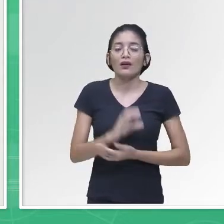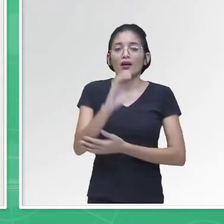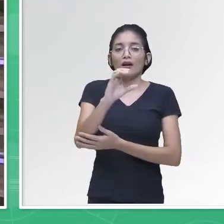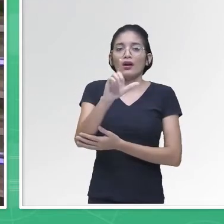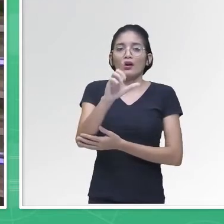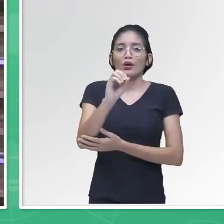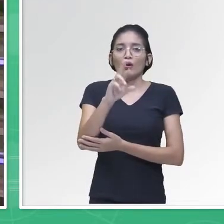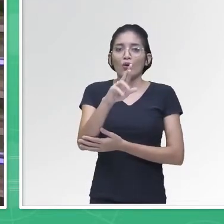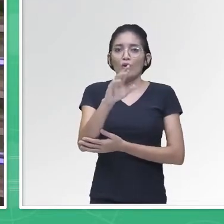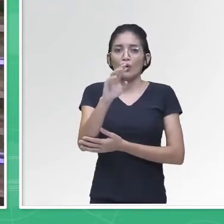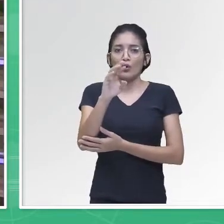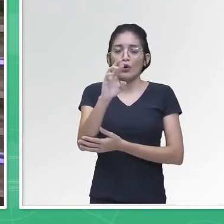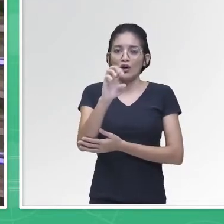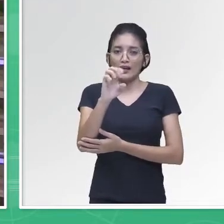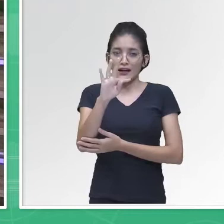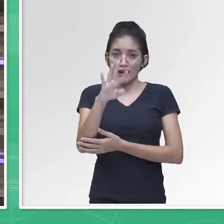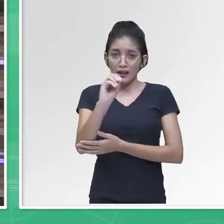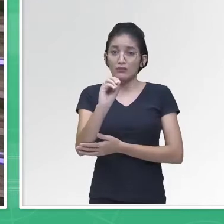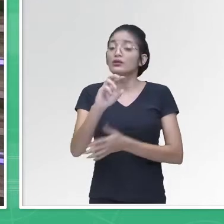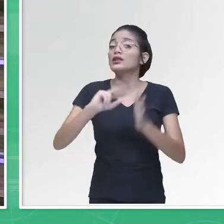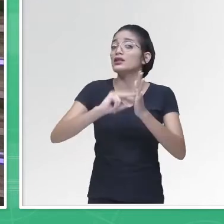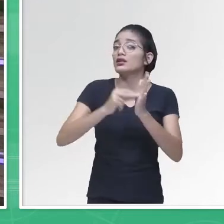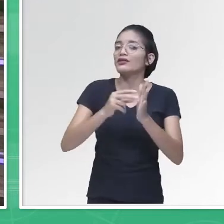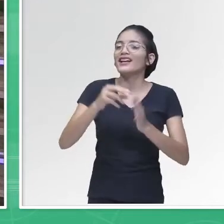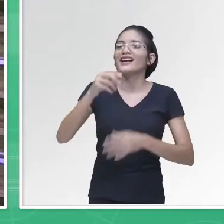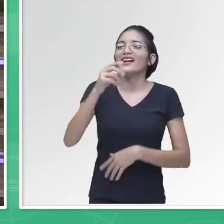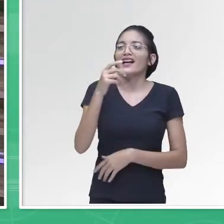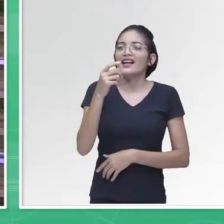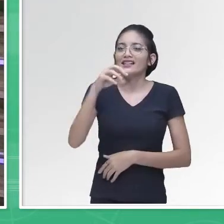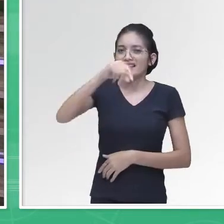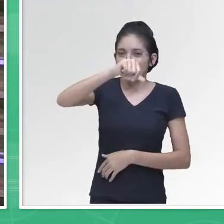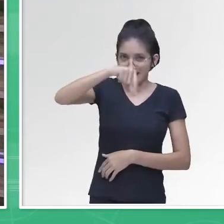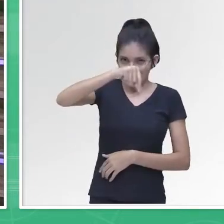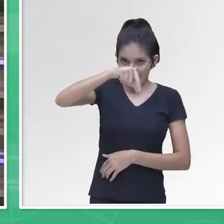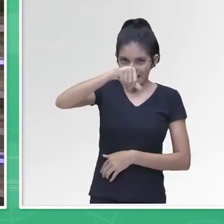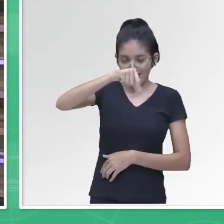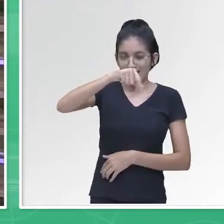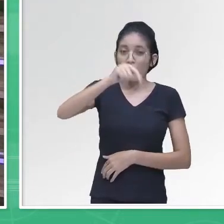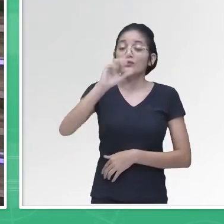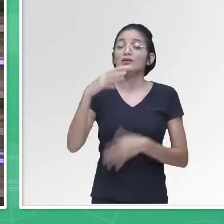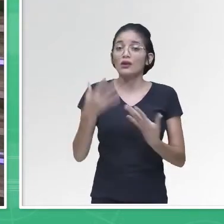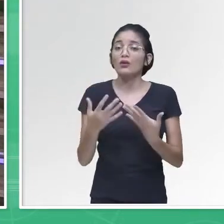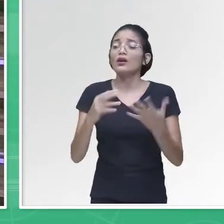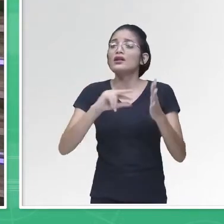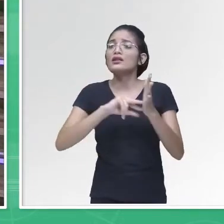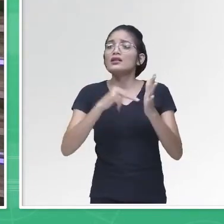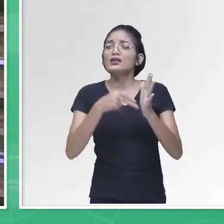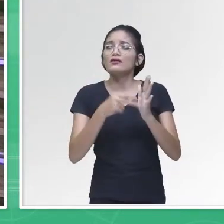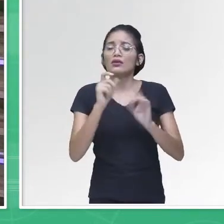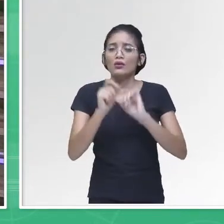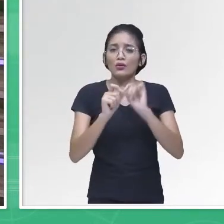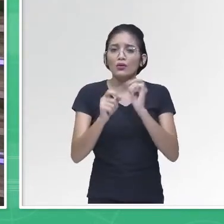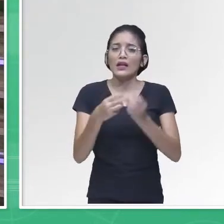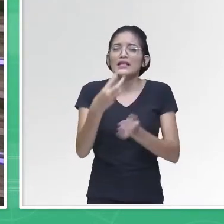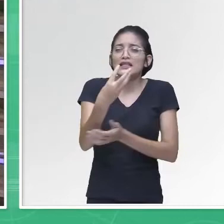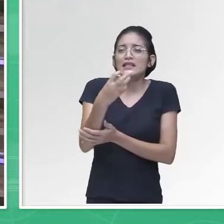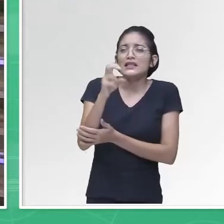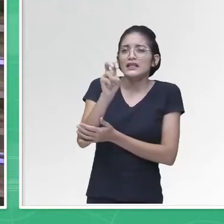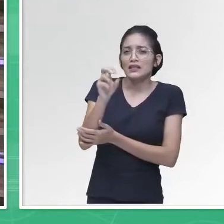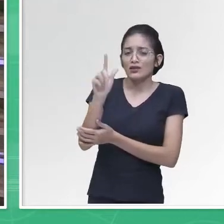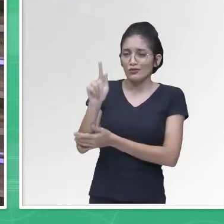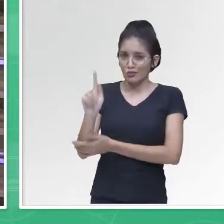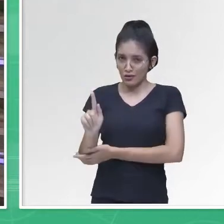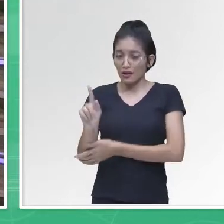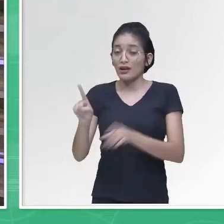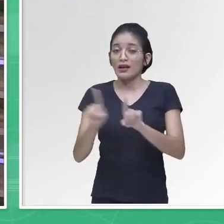vocês conhecem como sal de cozinha. O coeficiente de solubilidade dele é igual a 36 gramas em